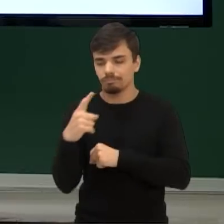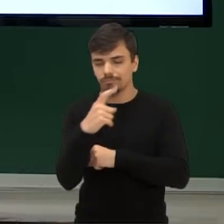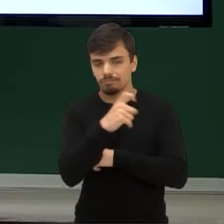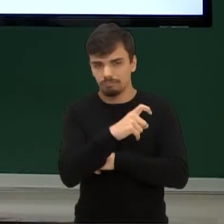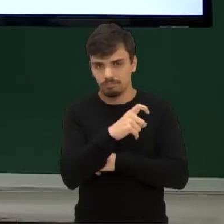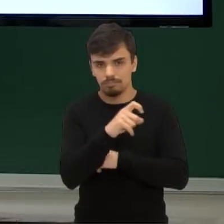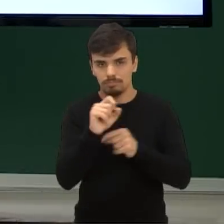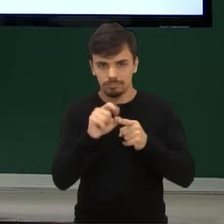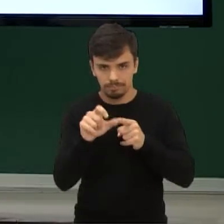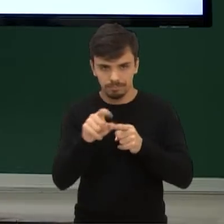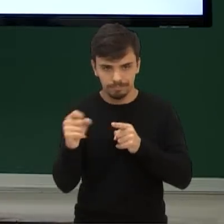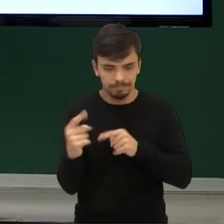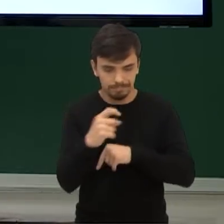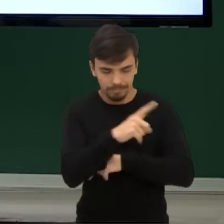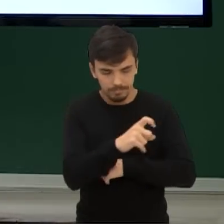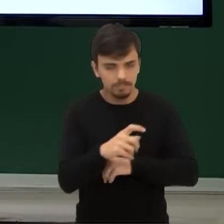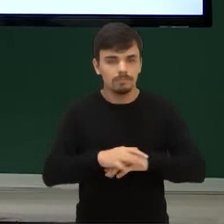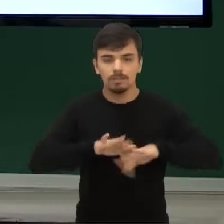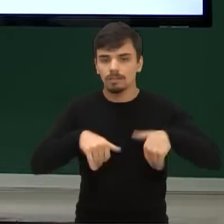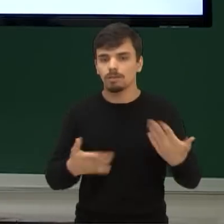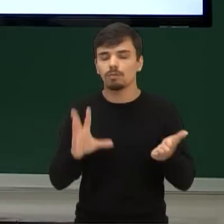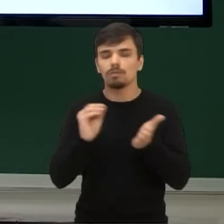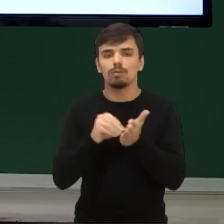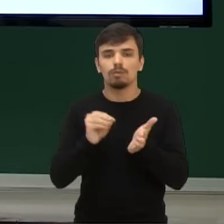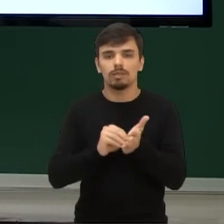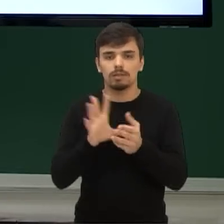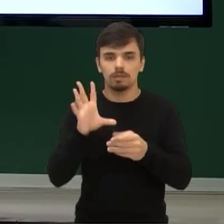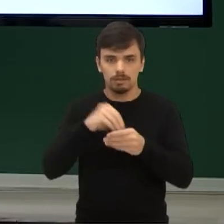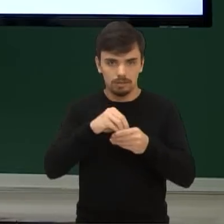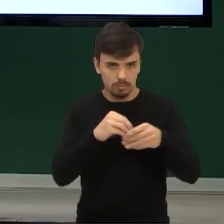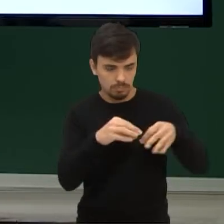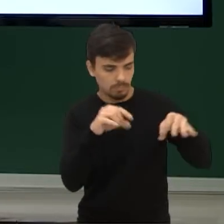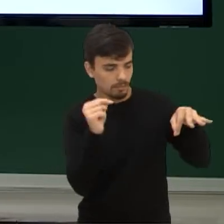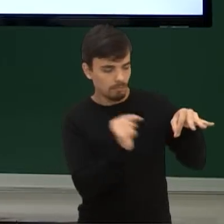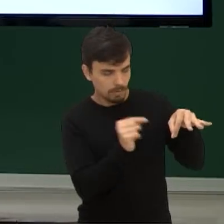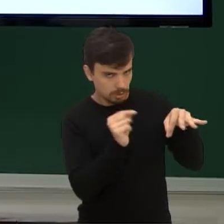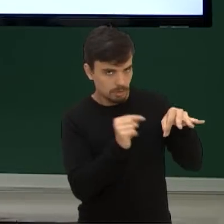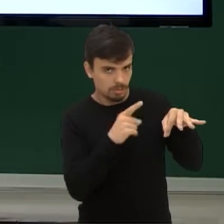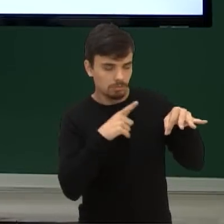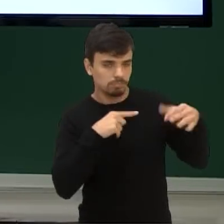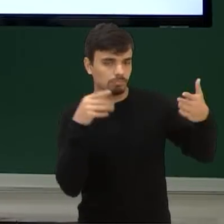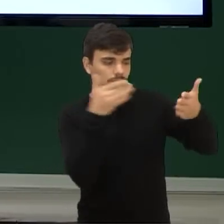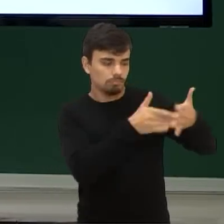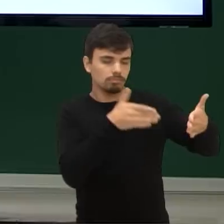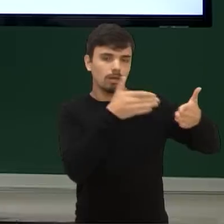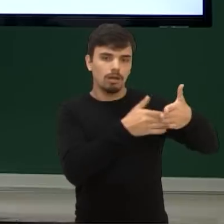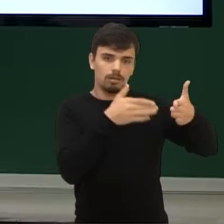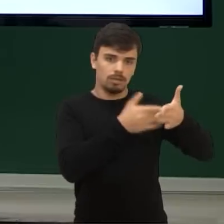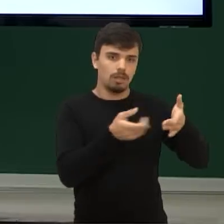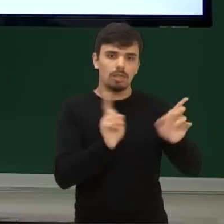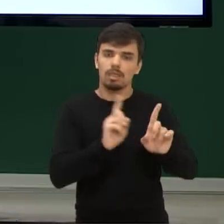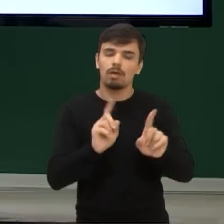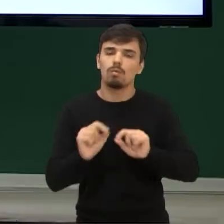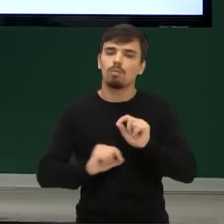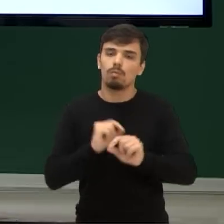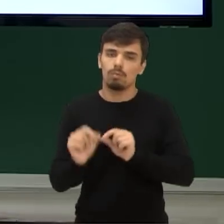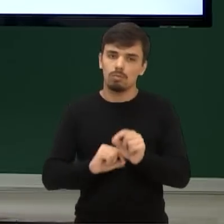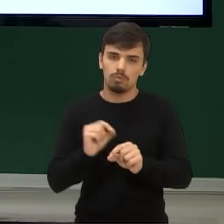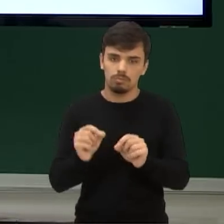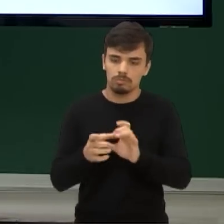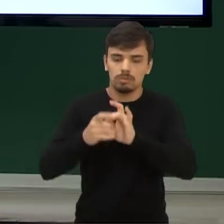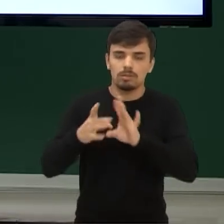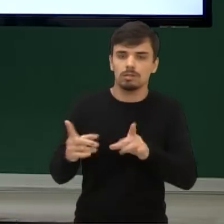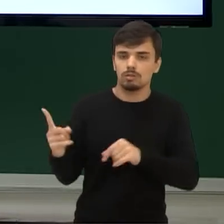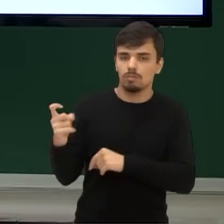espermatozoides. Então, ele vai ser colocado lá dentro da vagina, formando uma barreira que não vai deixar os